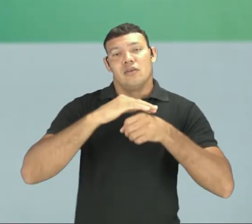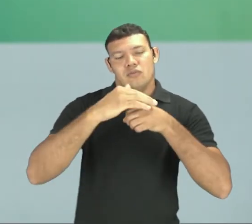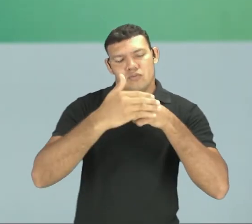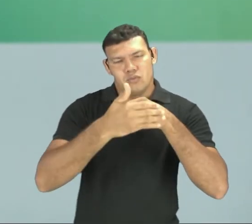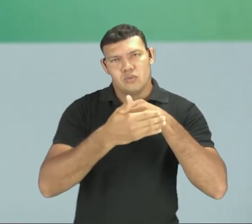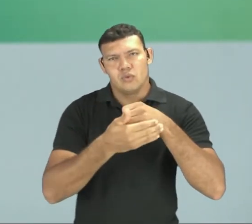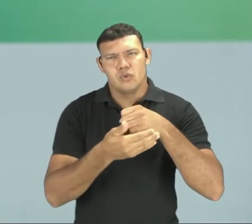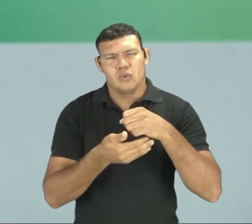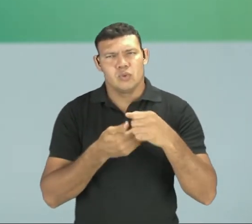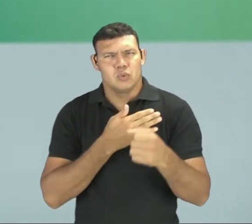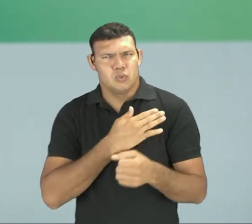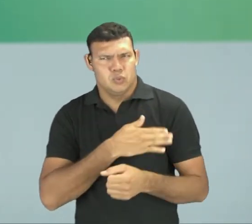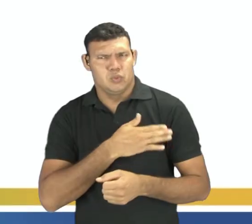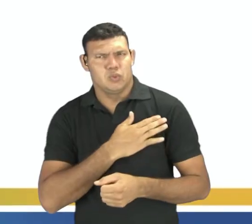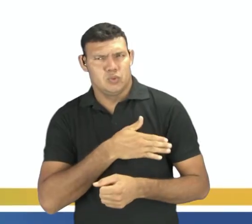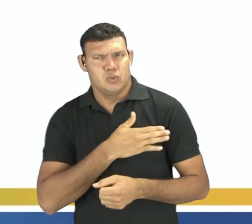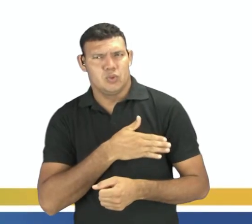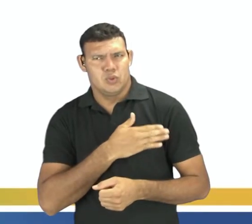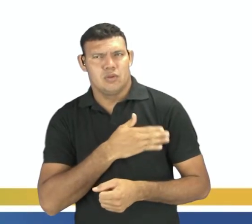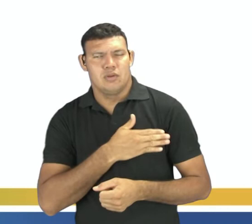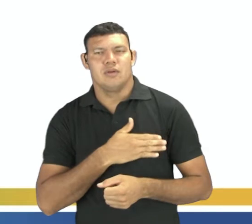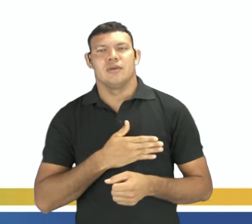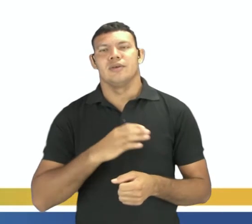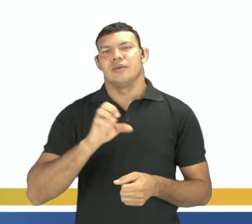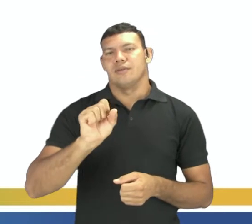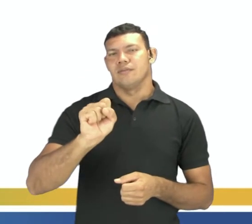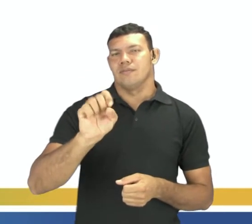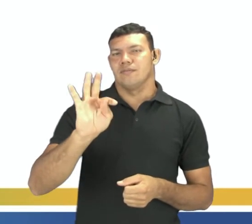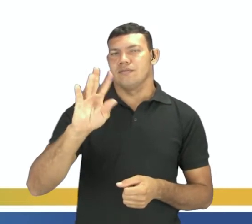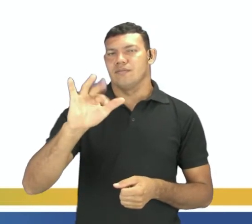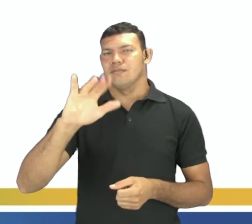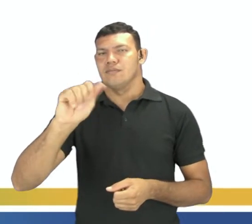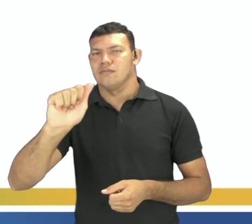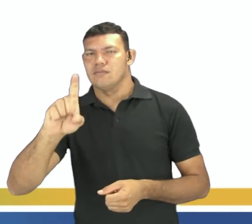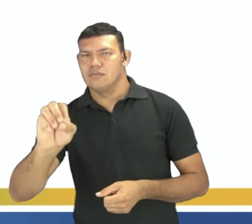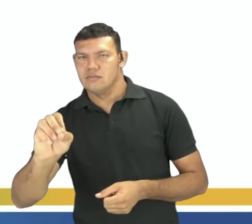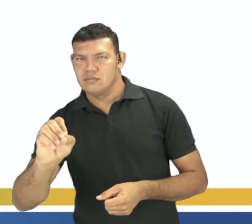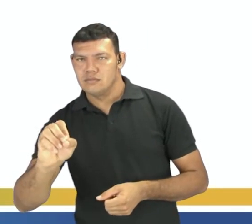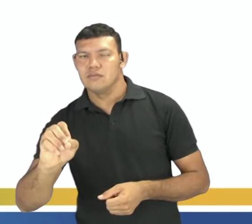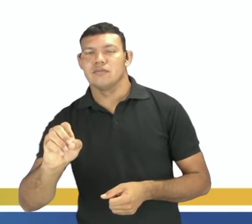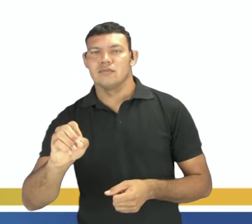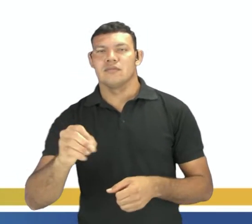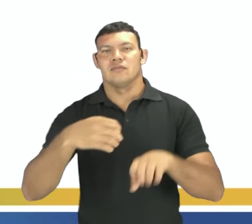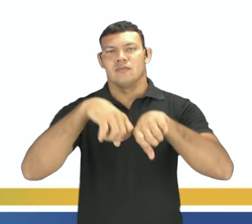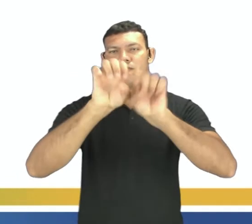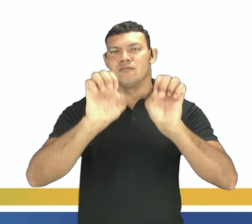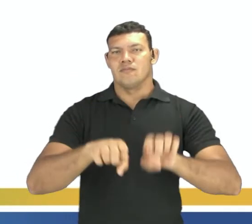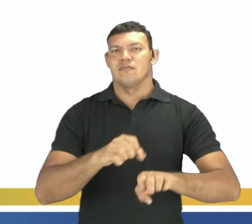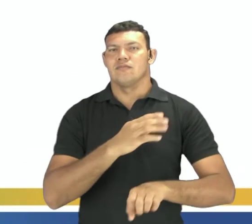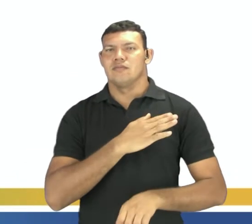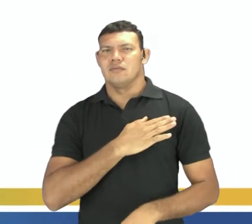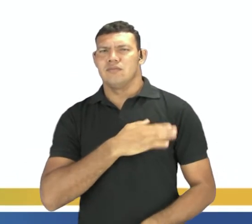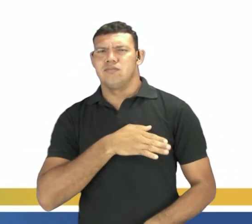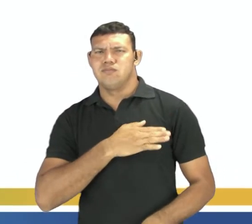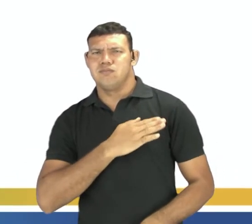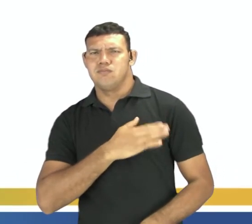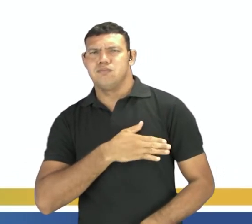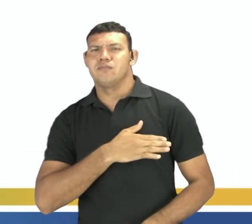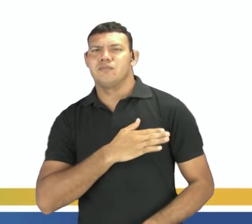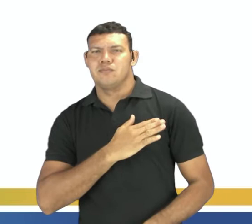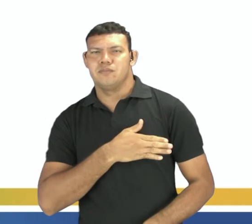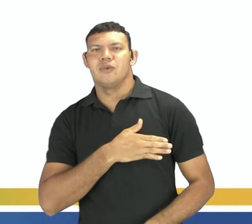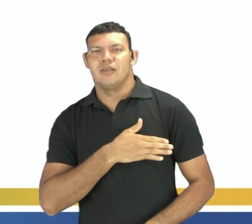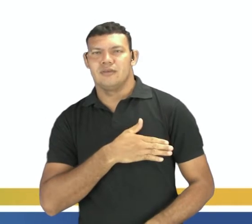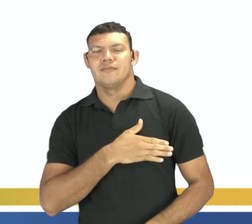do coração, né? O tecido estriado cardíaco, ele forma a estrutura do coração, e os batimentos cardíacos,